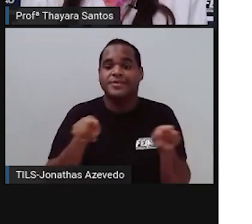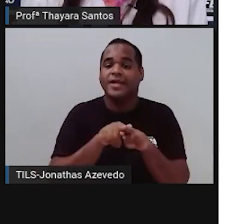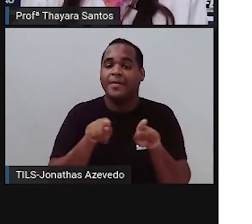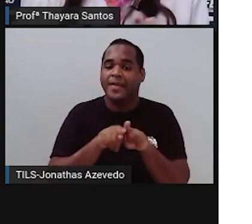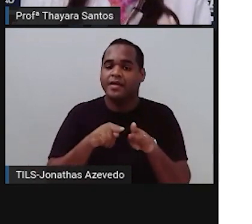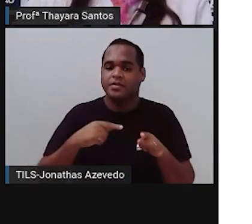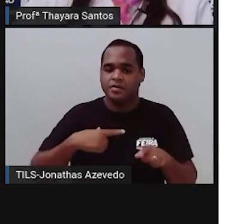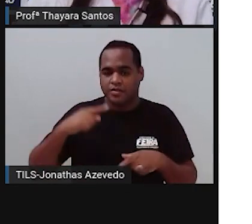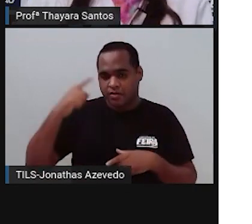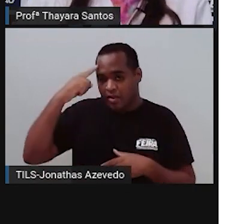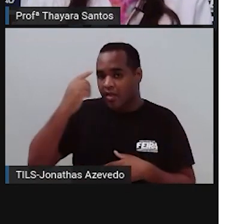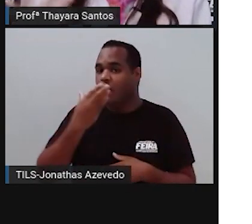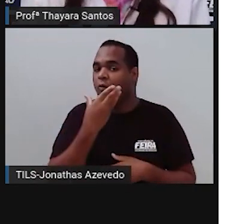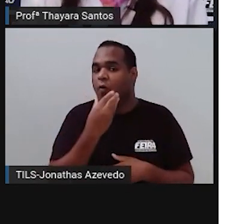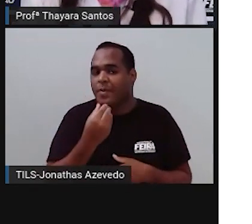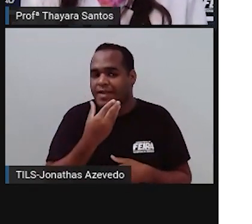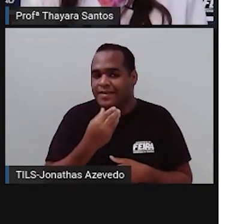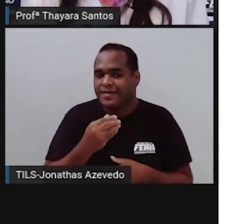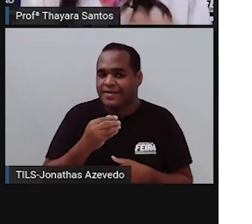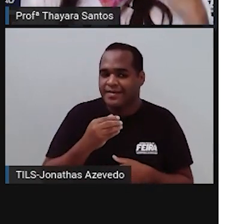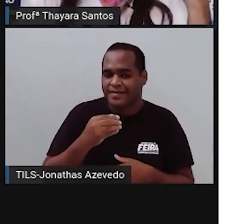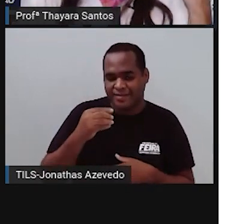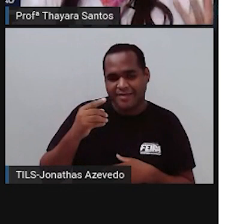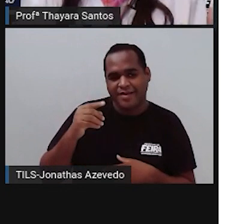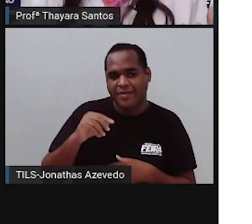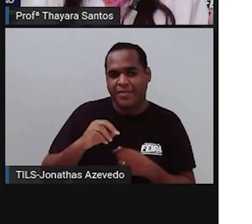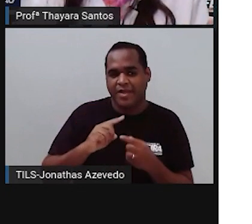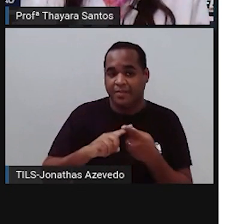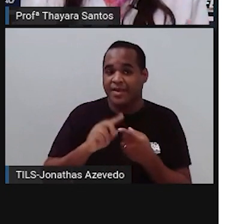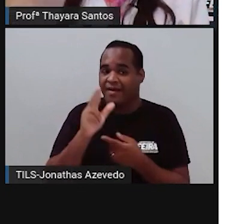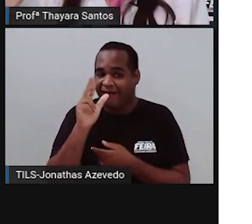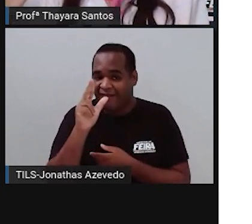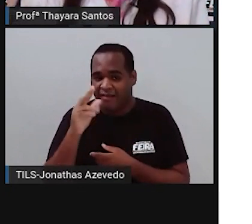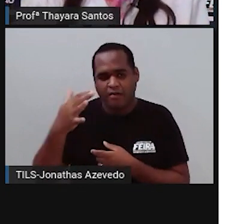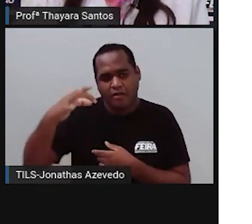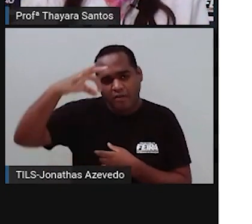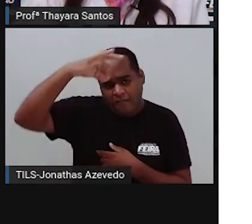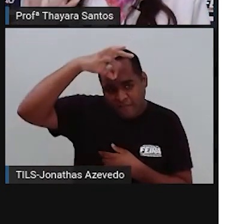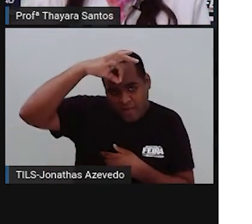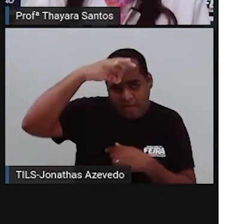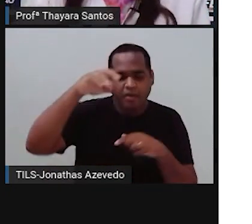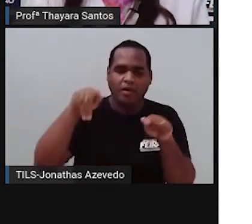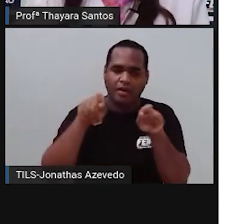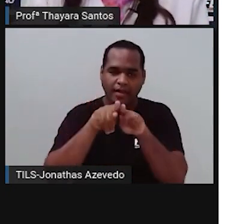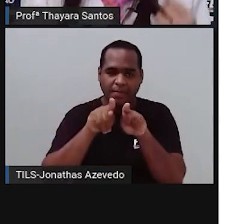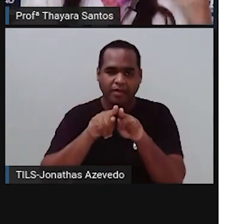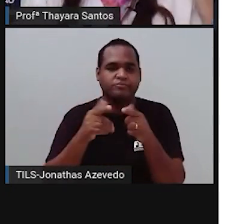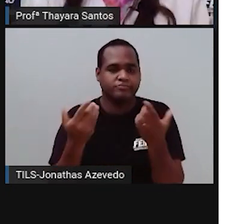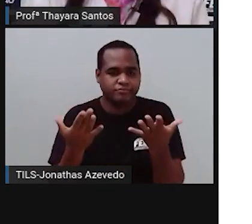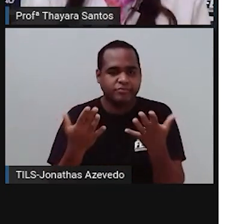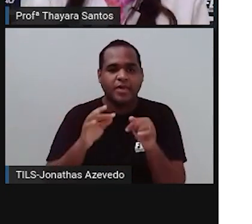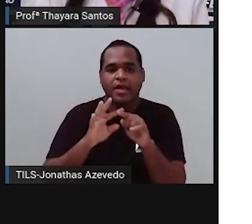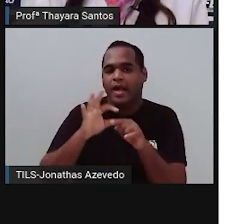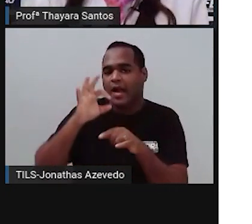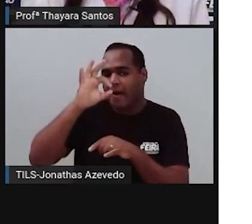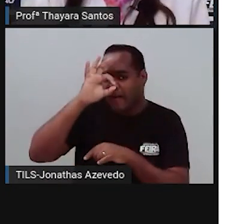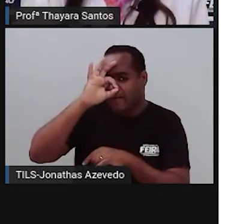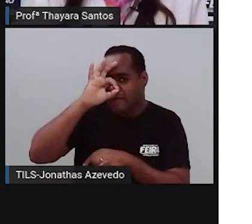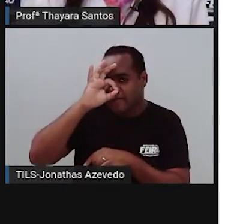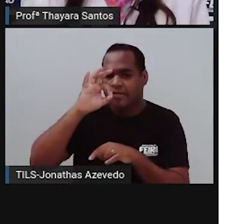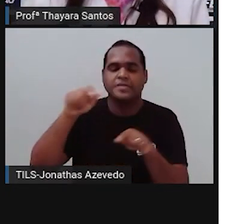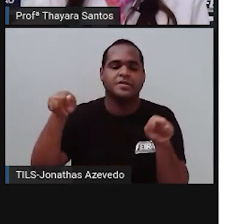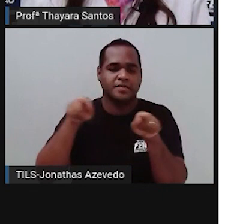do sistema genital e urinário. Os órgãos reprodutivos e os órgãos excretores também são originados a partir